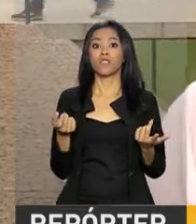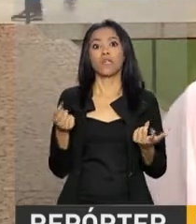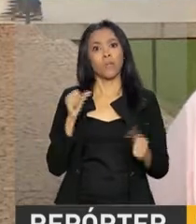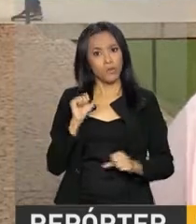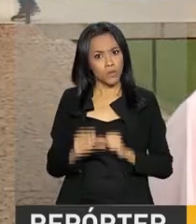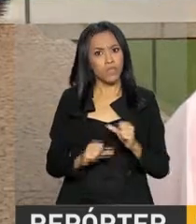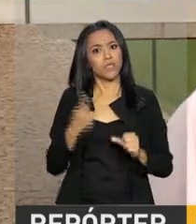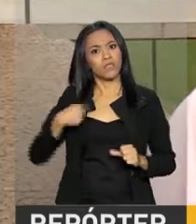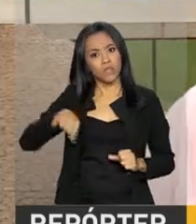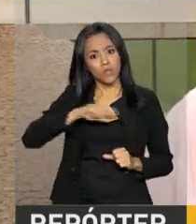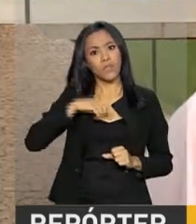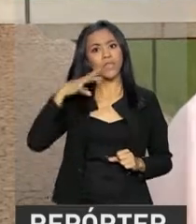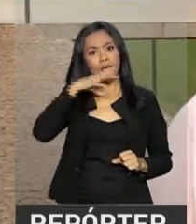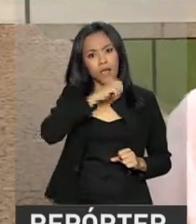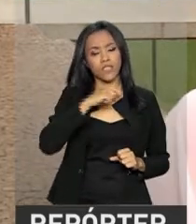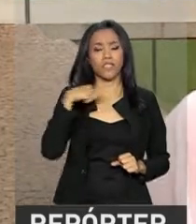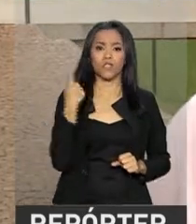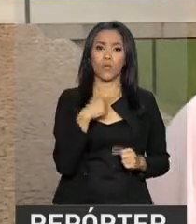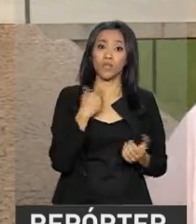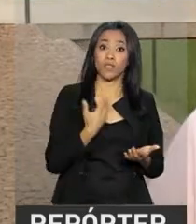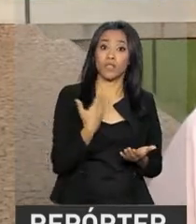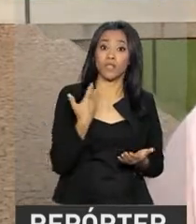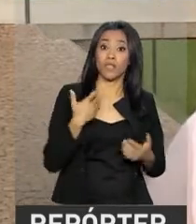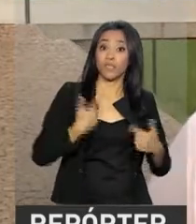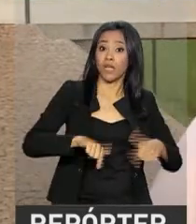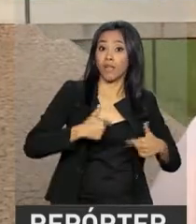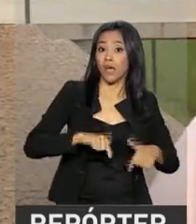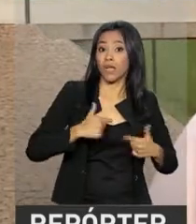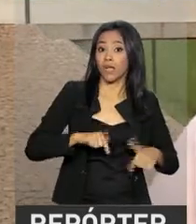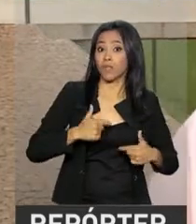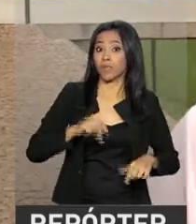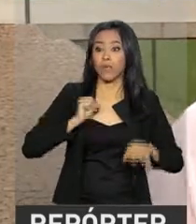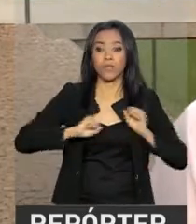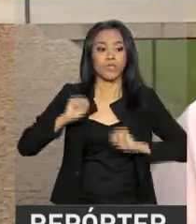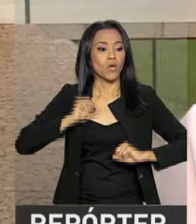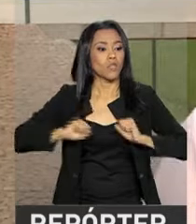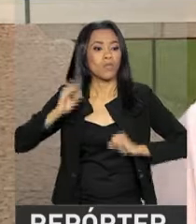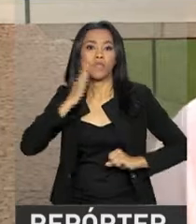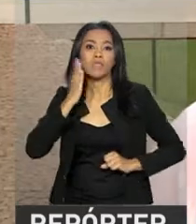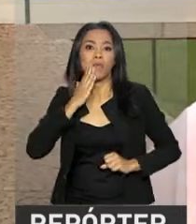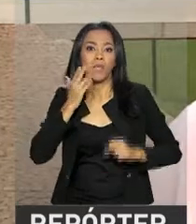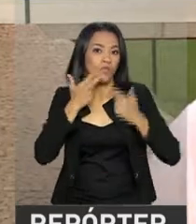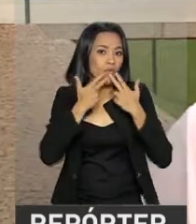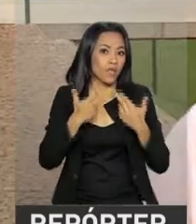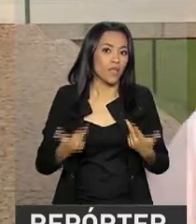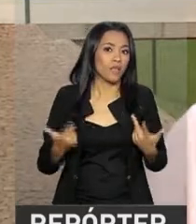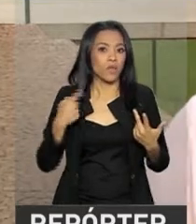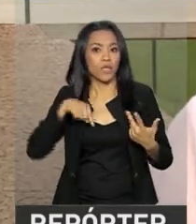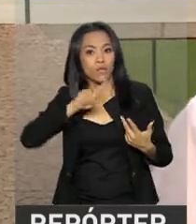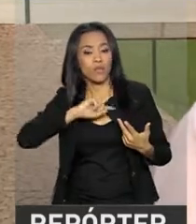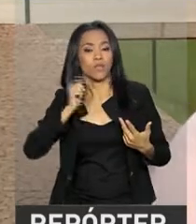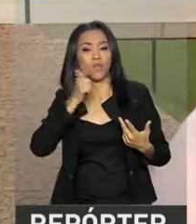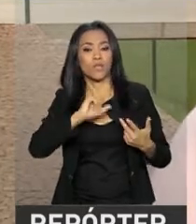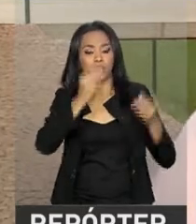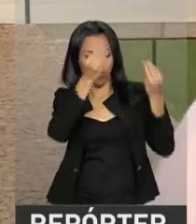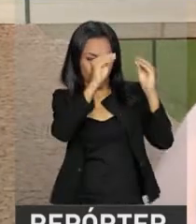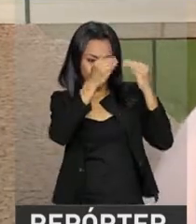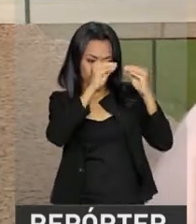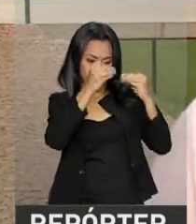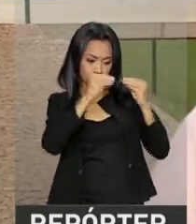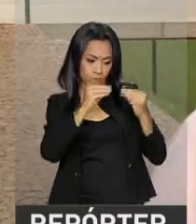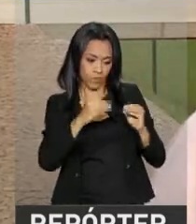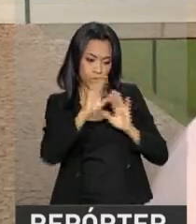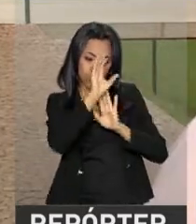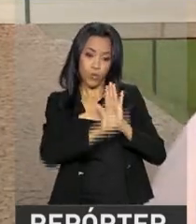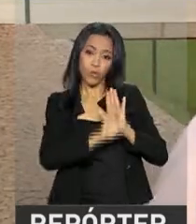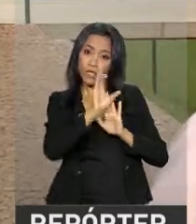gente acha que todo mundo que trabalha com educação está super ansioso para ver o que ela traz pra ver a gente conseguir começar a desenhar e o futuro das escolas